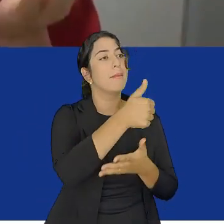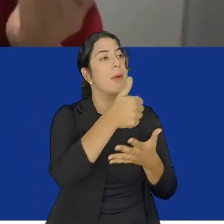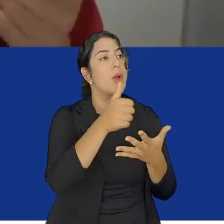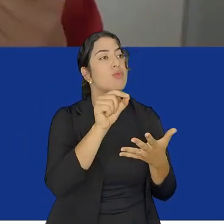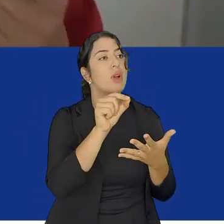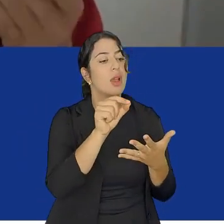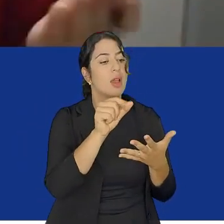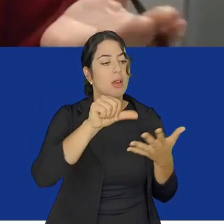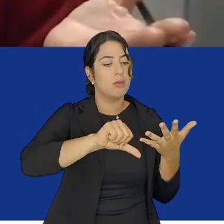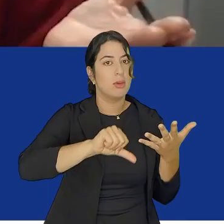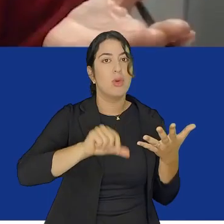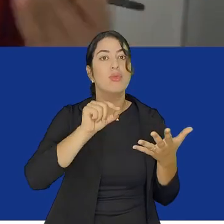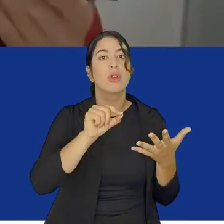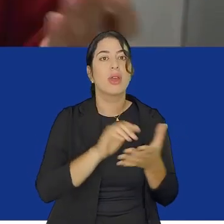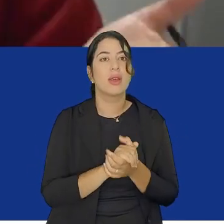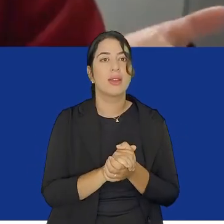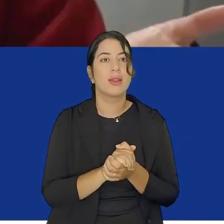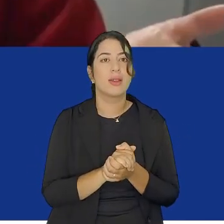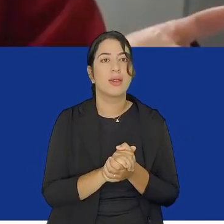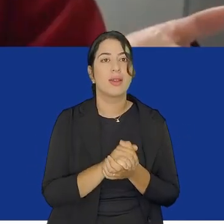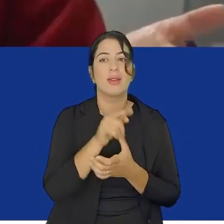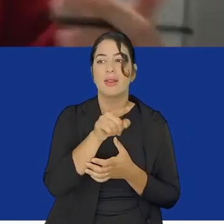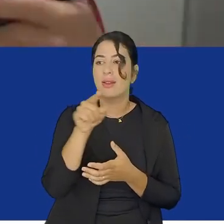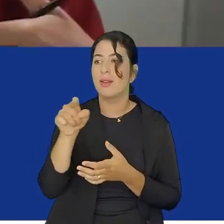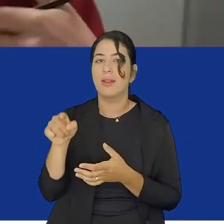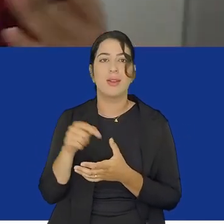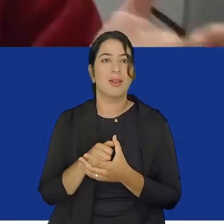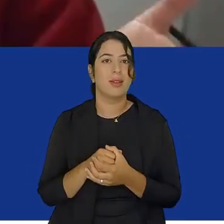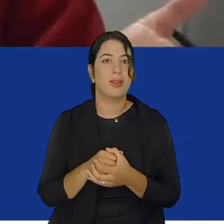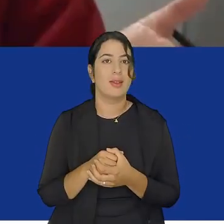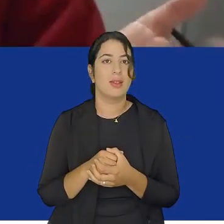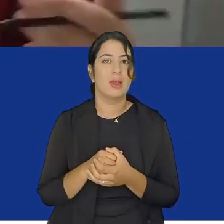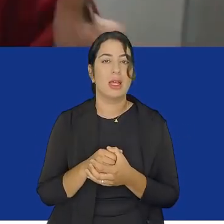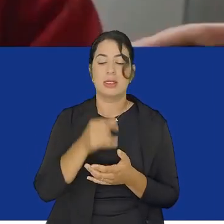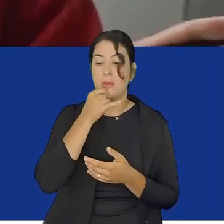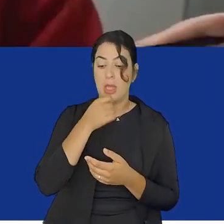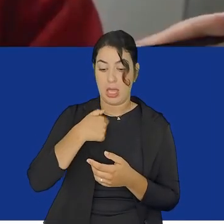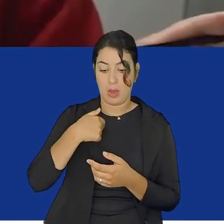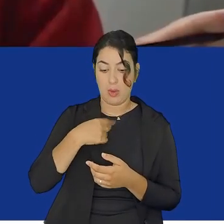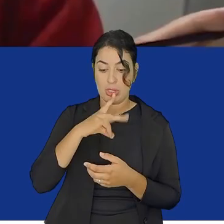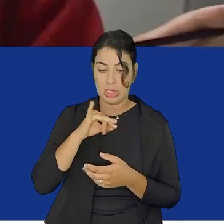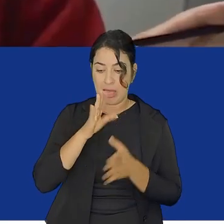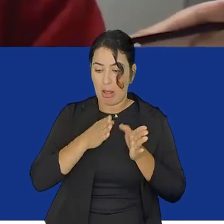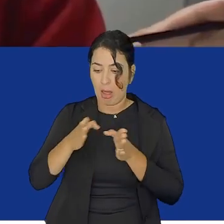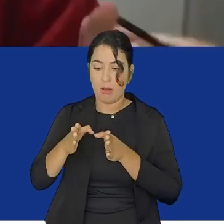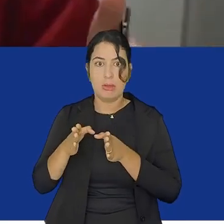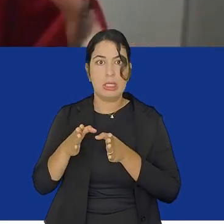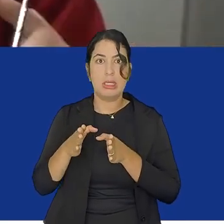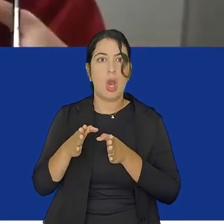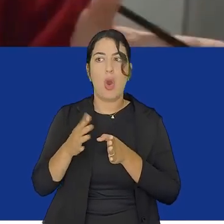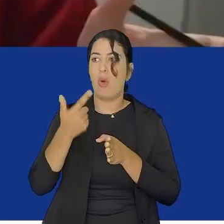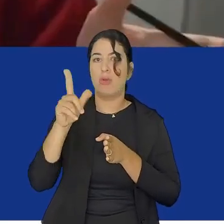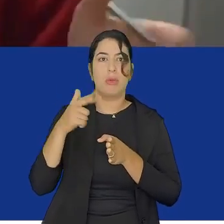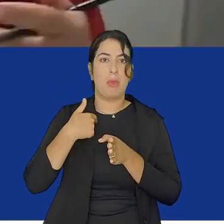Por exemplo, não dá para contar comigo para fazer o controle das datas, gente. Eu sou uma pessoa que eu sou atrapalhada. Não dá para contar comigo. Então,